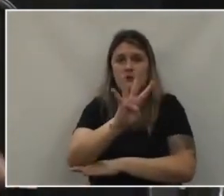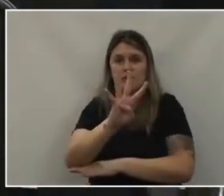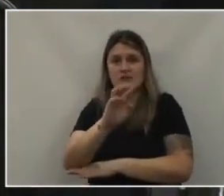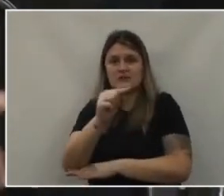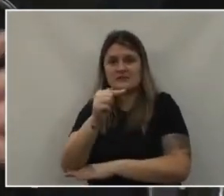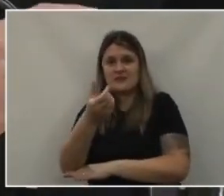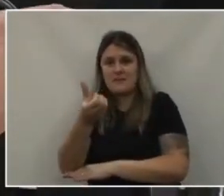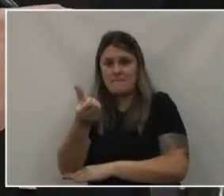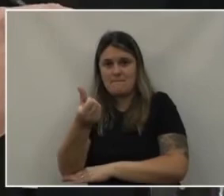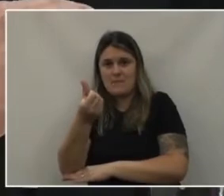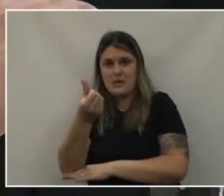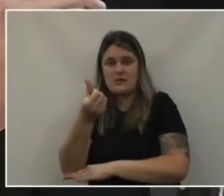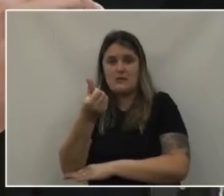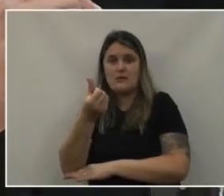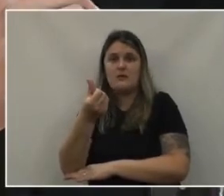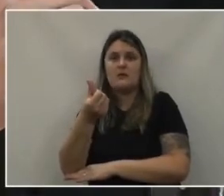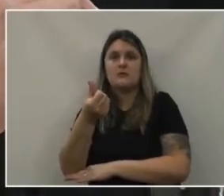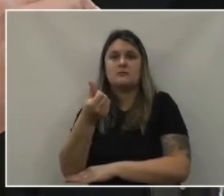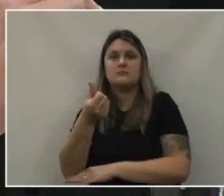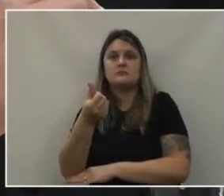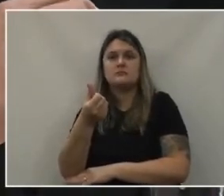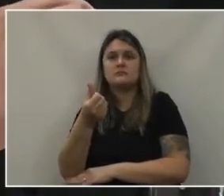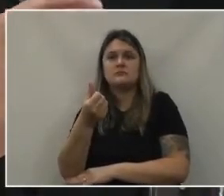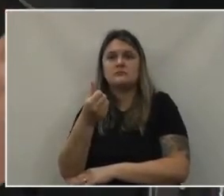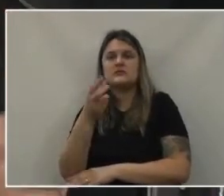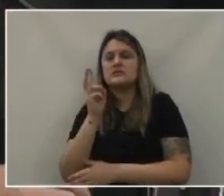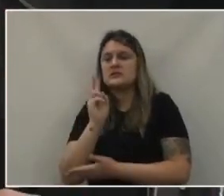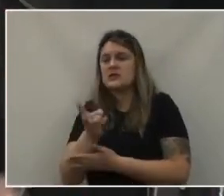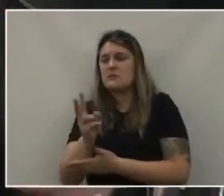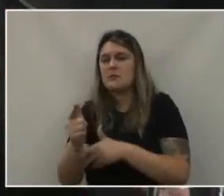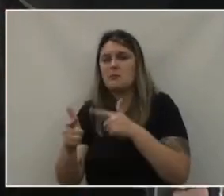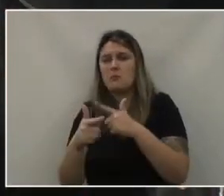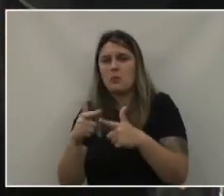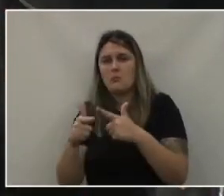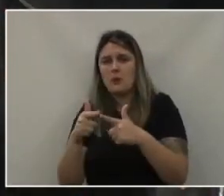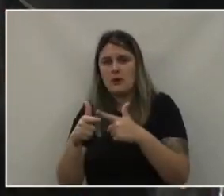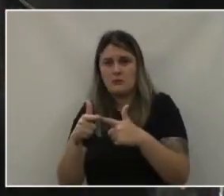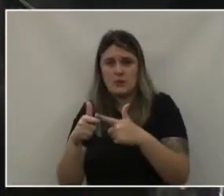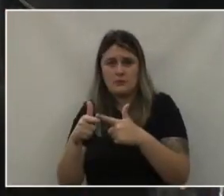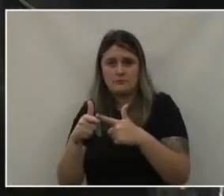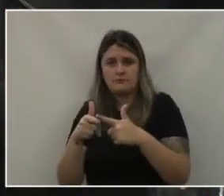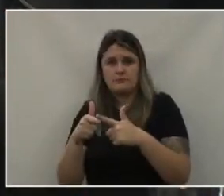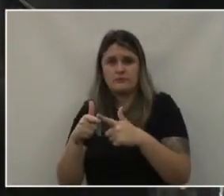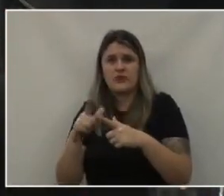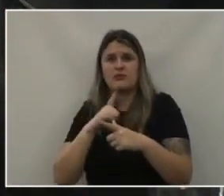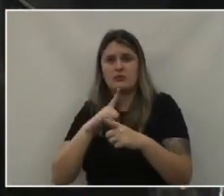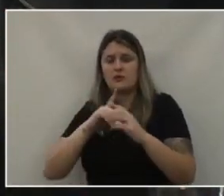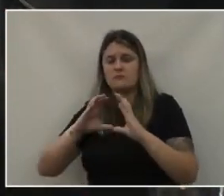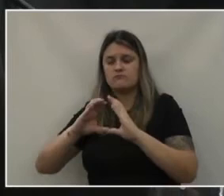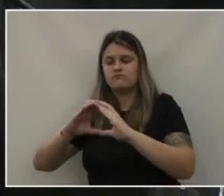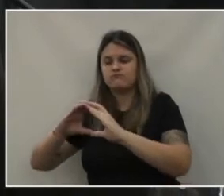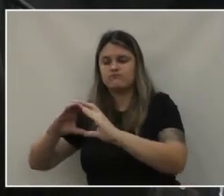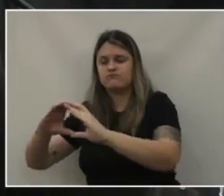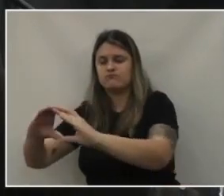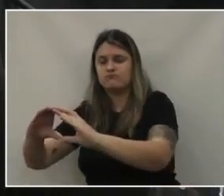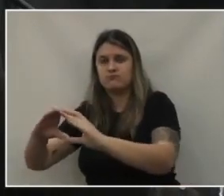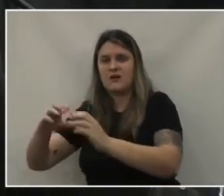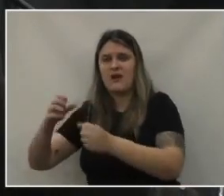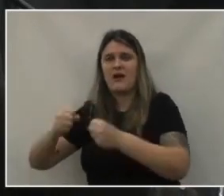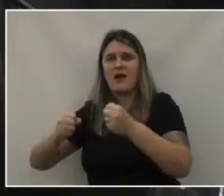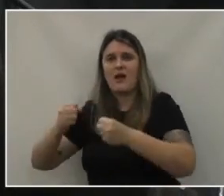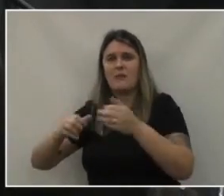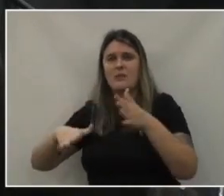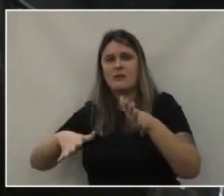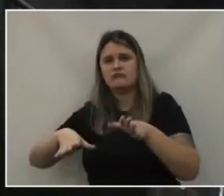Mercedes, sentido Dona Mercedes, aquela novela que se encontra ali, aqueles tubos, teve caminhonete que